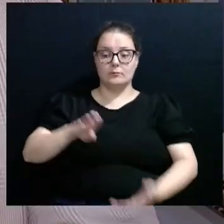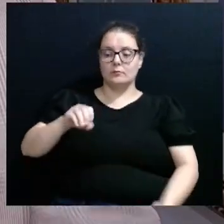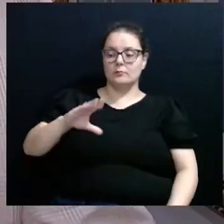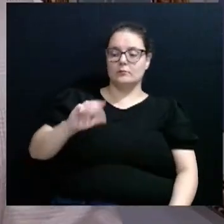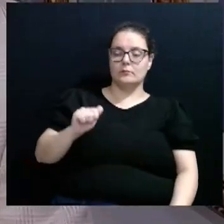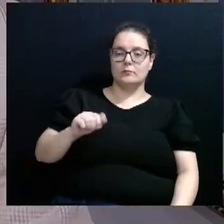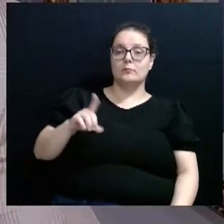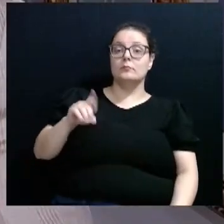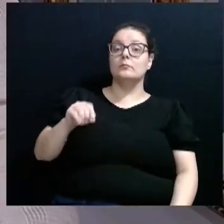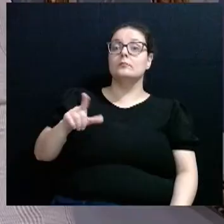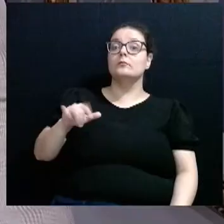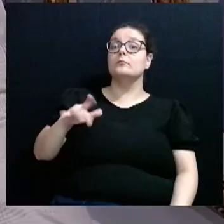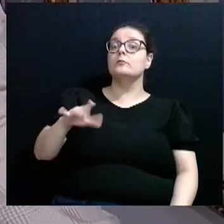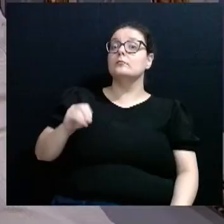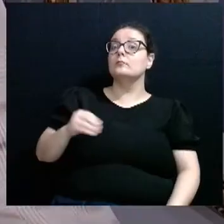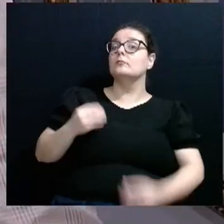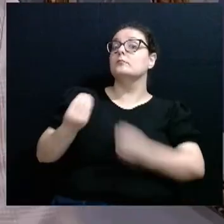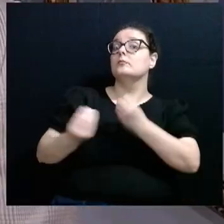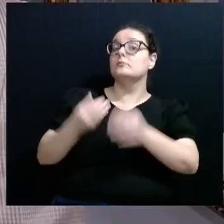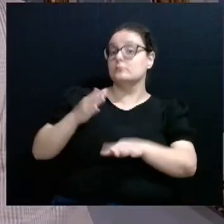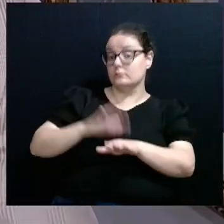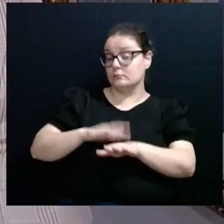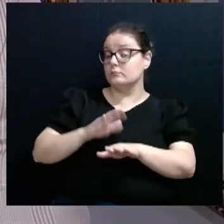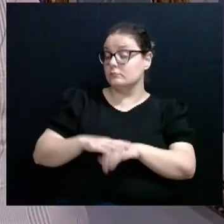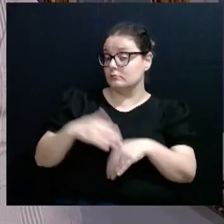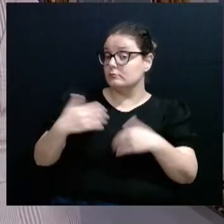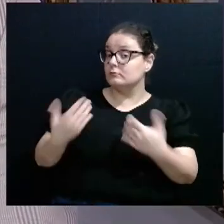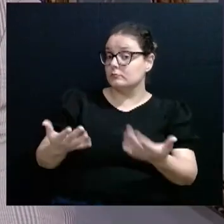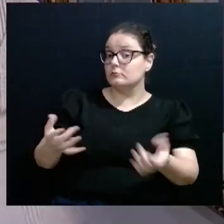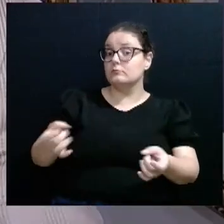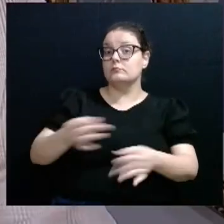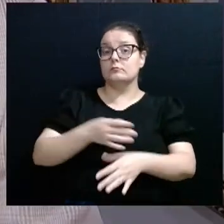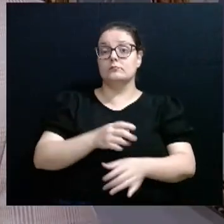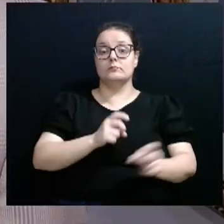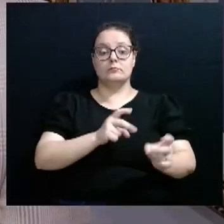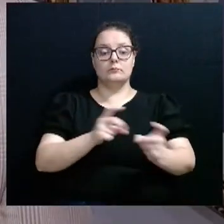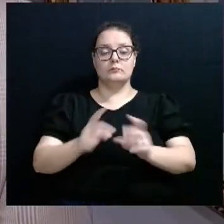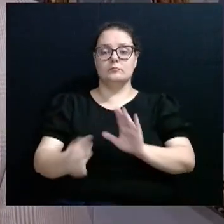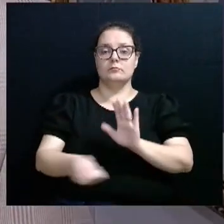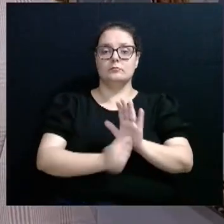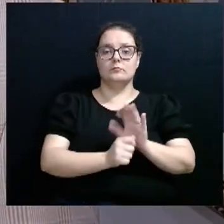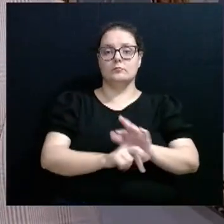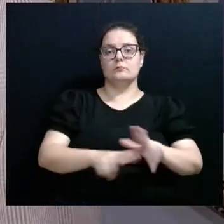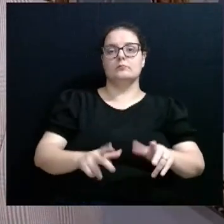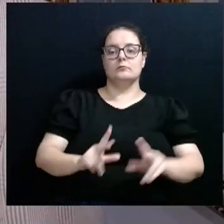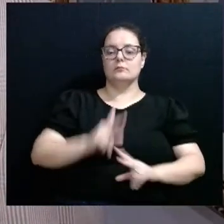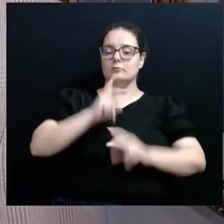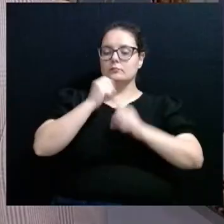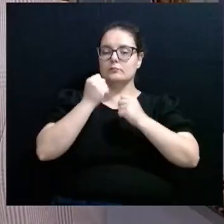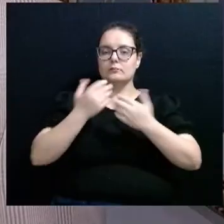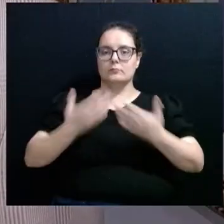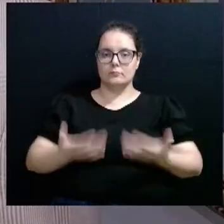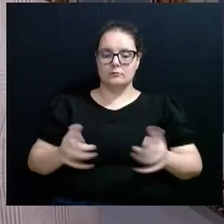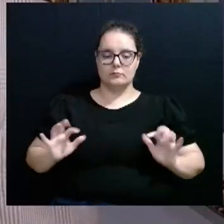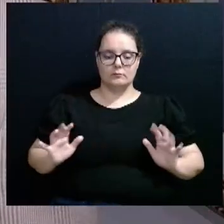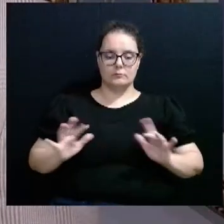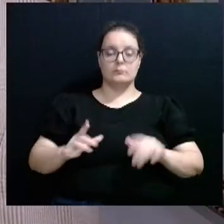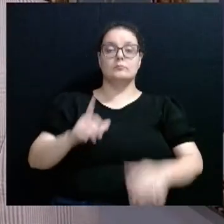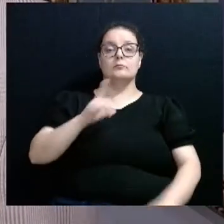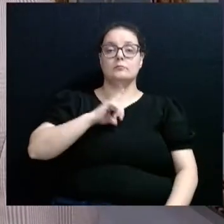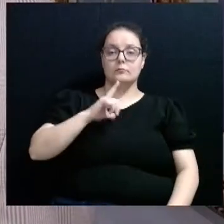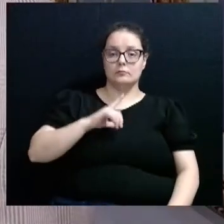ele poderia agir e acabar com o tráfico de droga apenas com esse fortalecimento. Também tivemos o delegado de